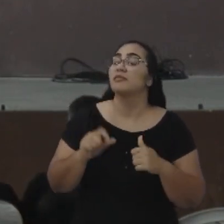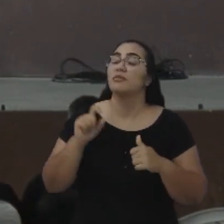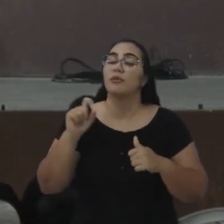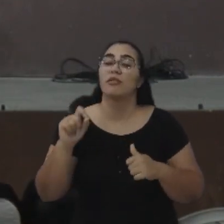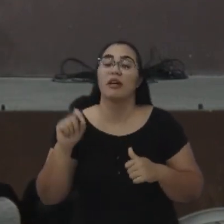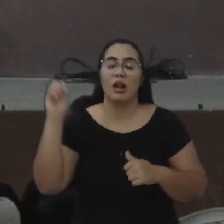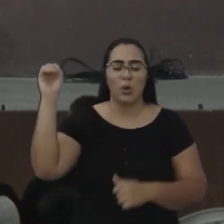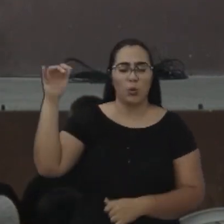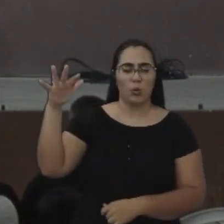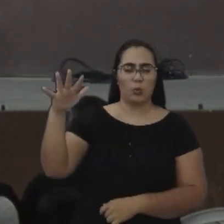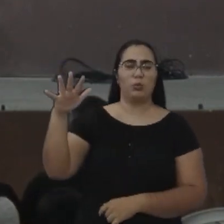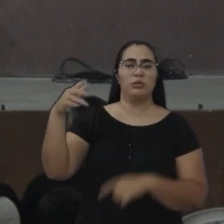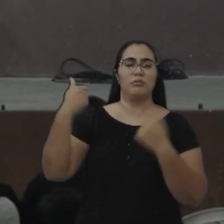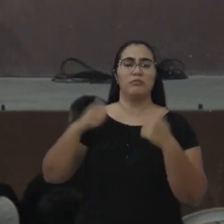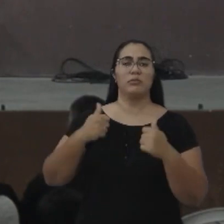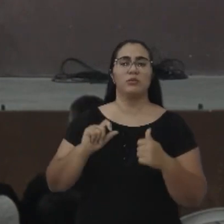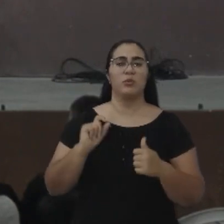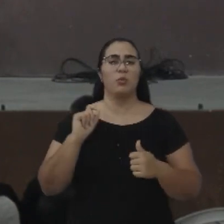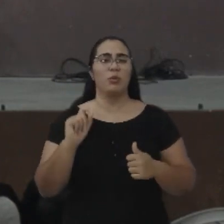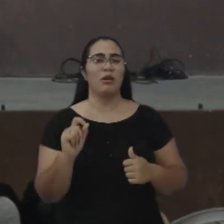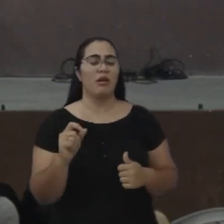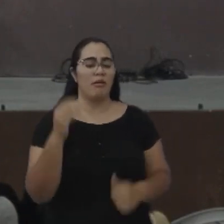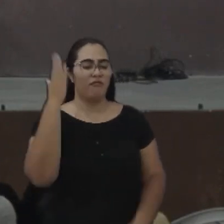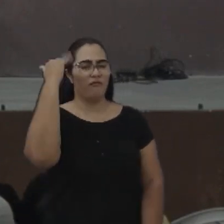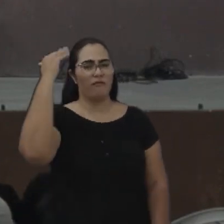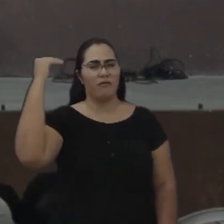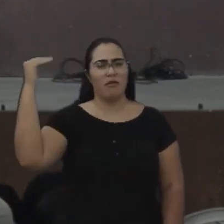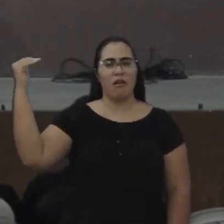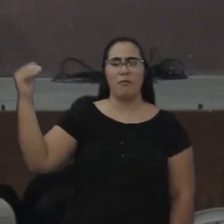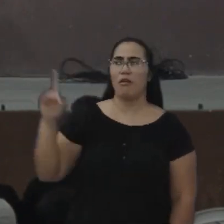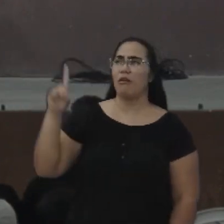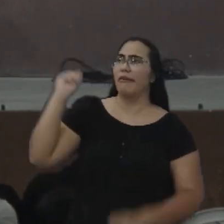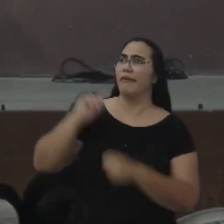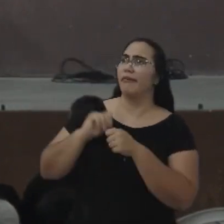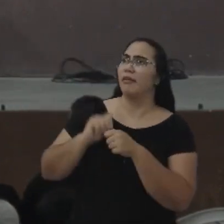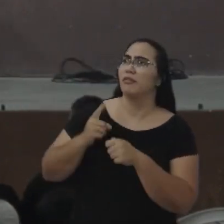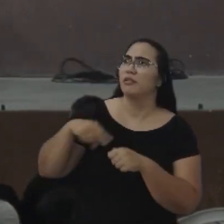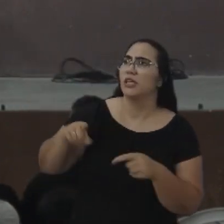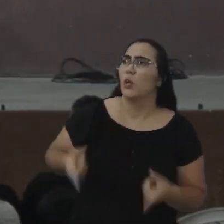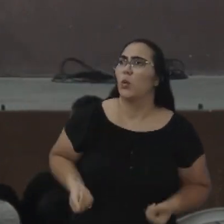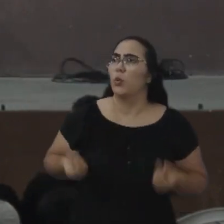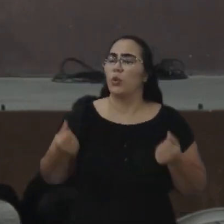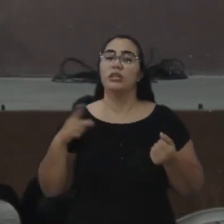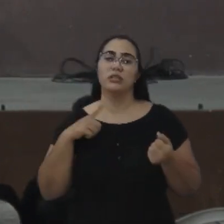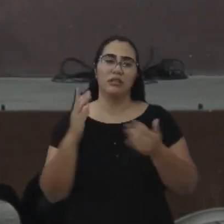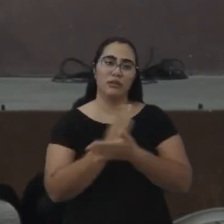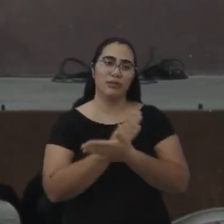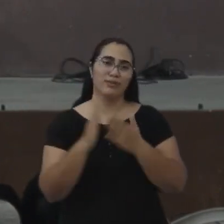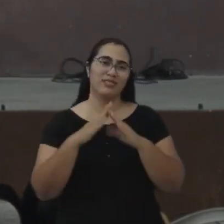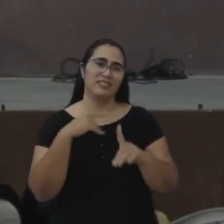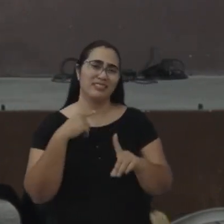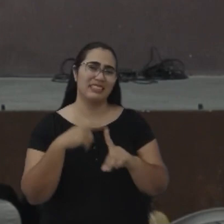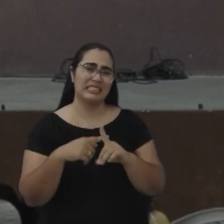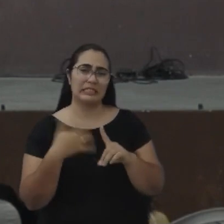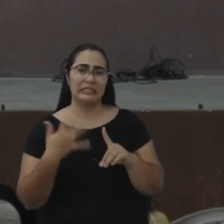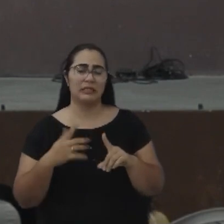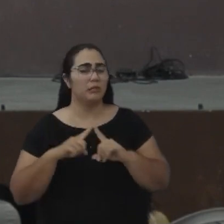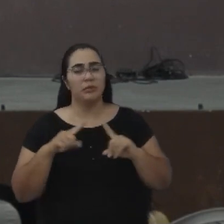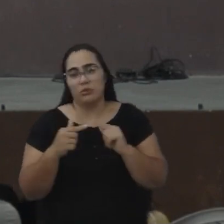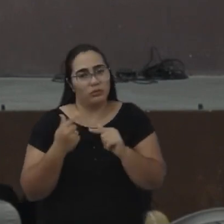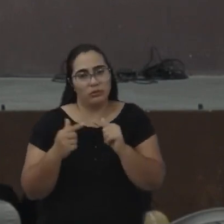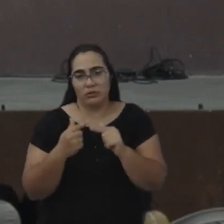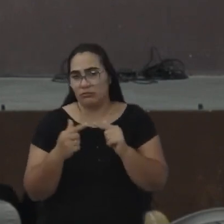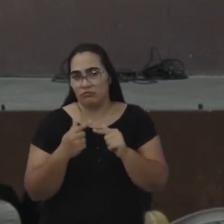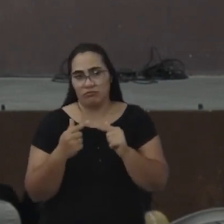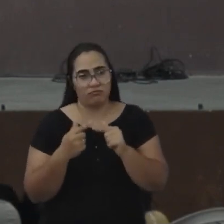luz, então você está numa posição, meu irmão, de sucesso, Deus vai te levar e tal. Tem umas igrejas por aí que estão nessa onda. Não tem nada a ver com isso, meu